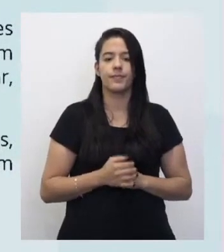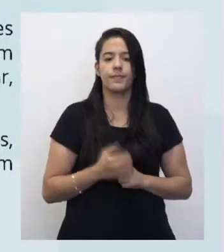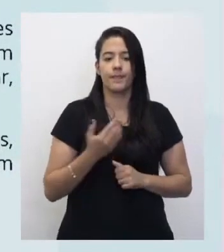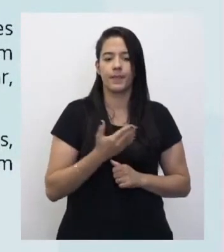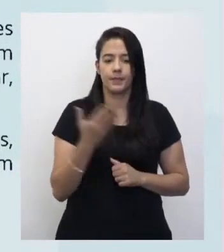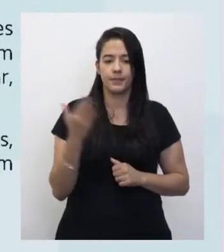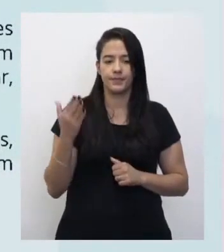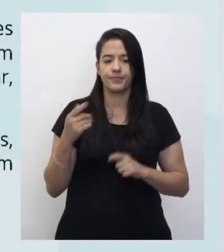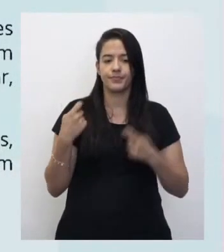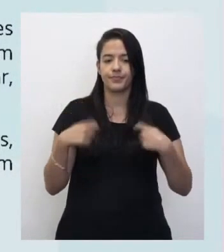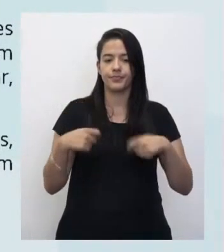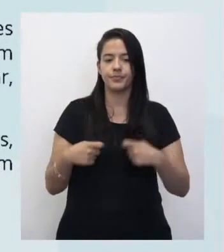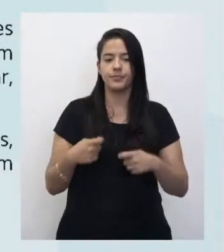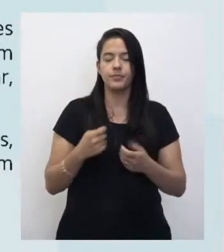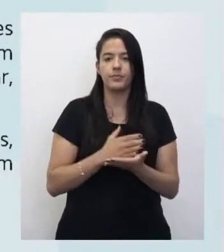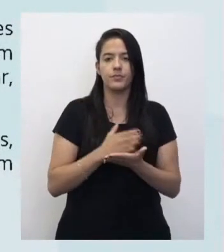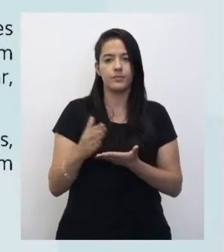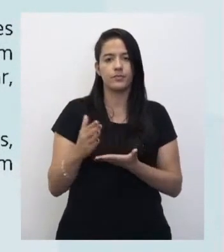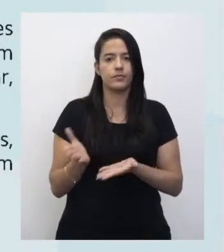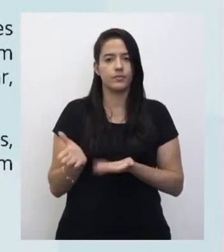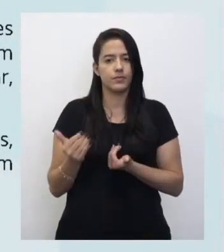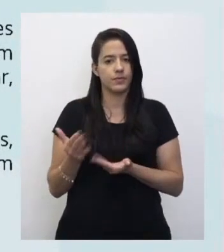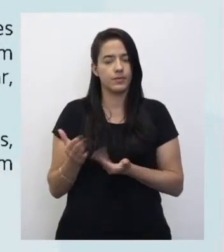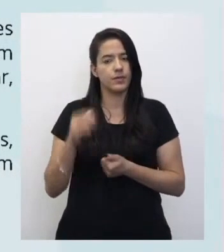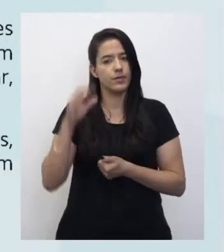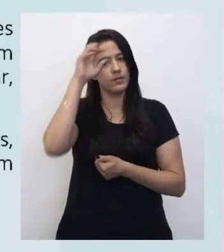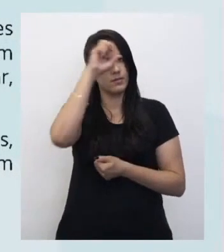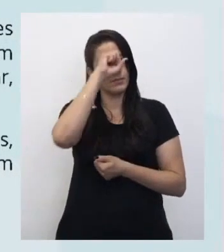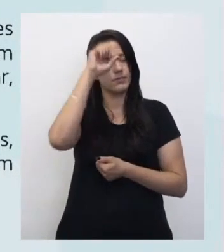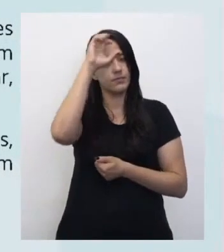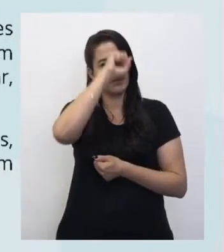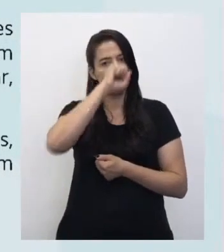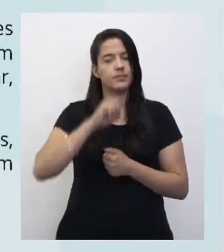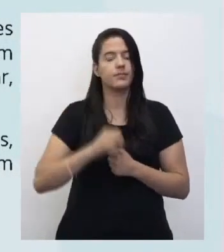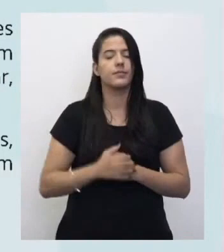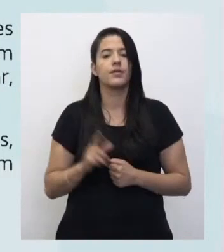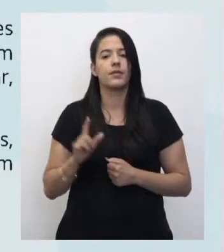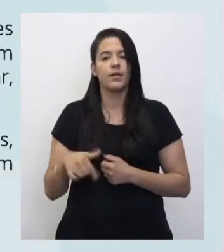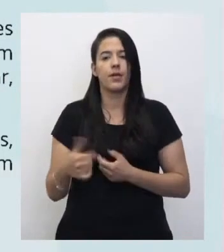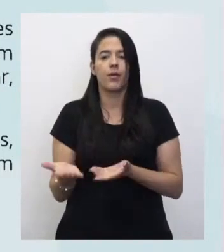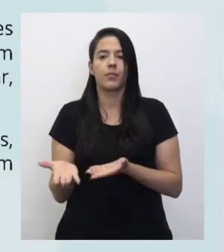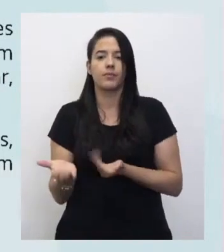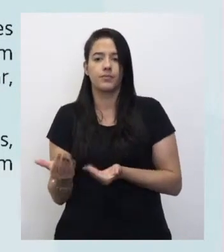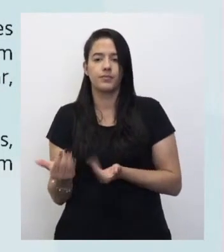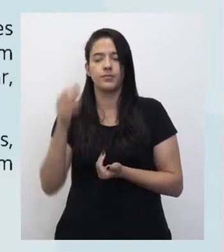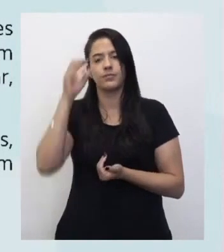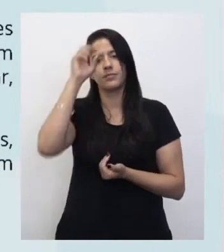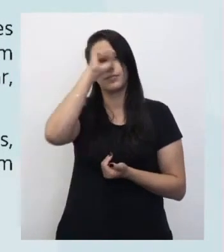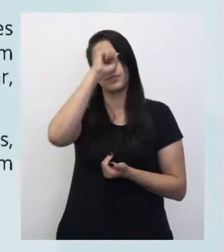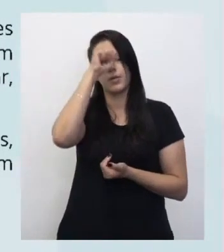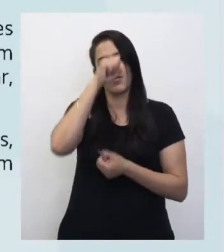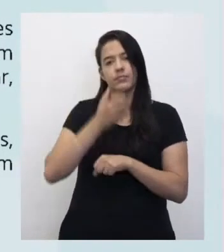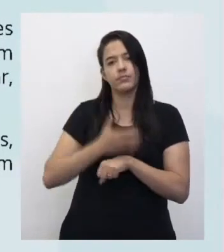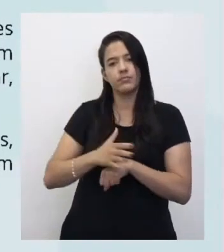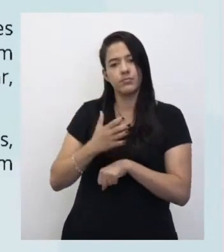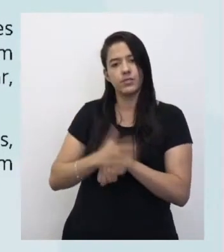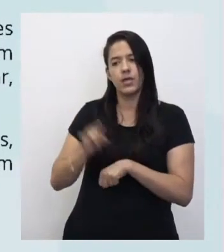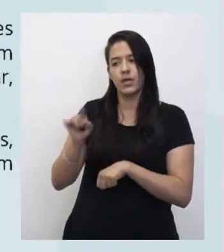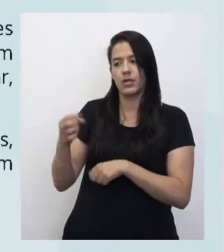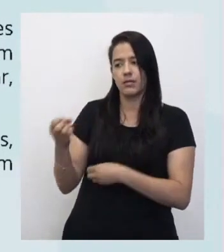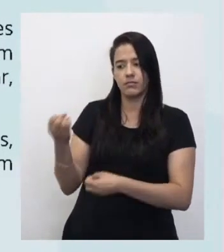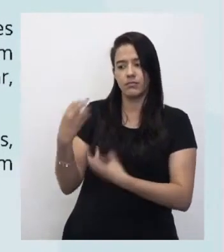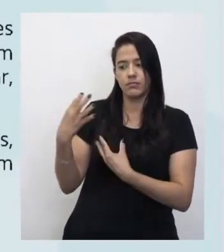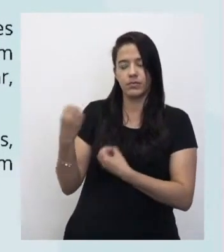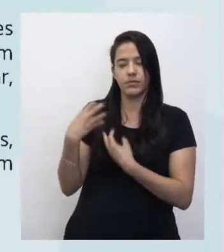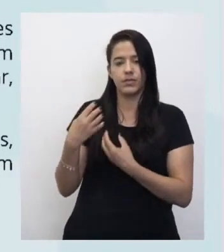mestre artesão, você vai começar como um aprendiz. O aprendiz é o jovem que vai aprender o ofício com o mestre num período